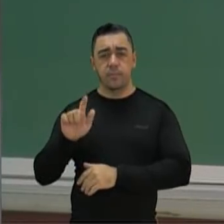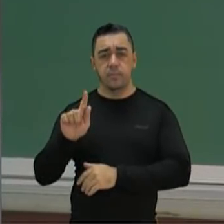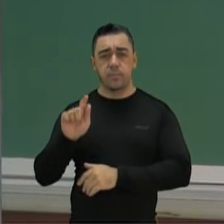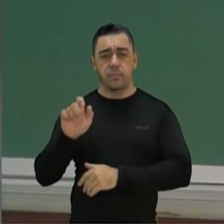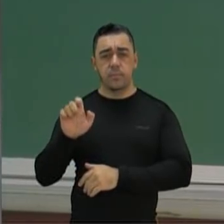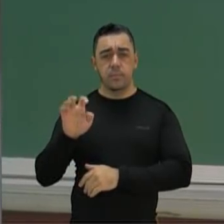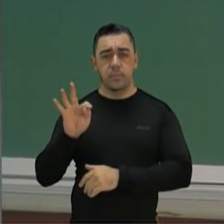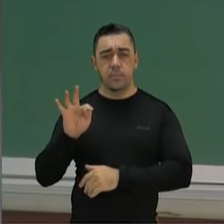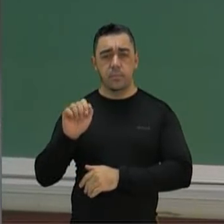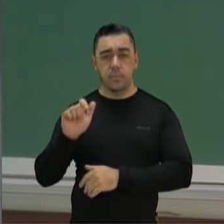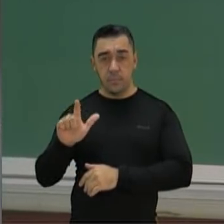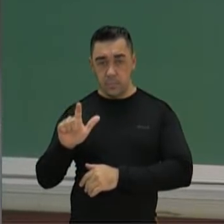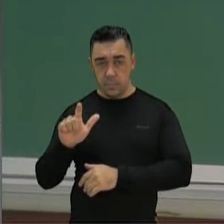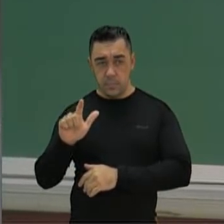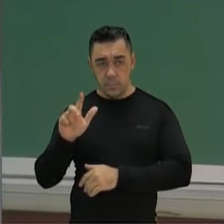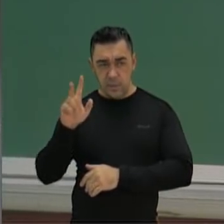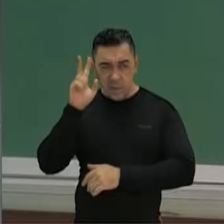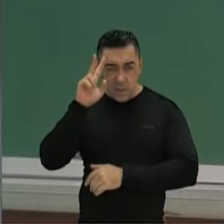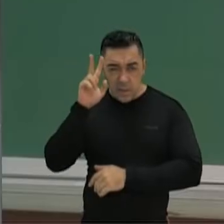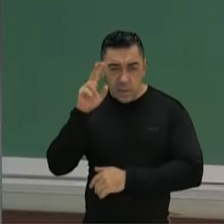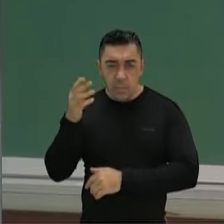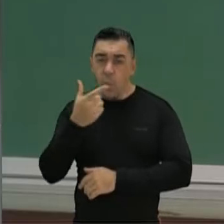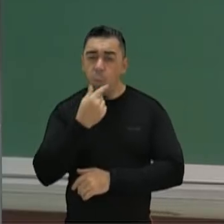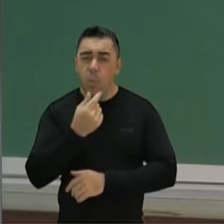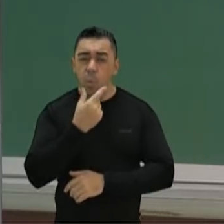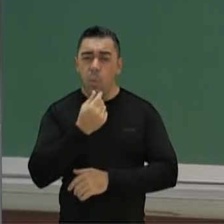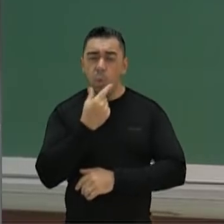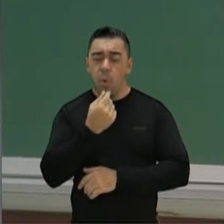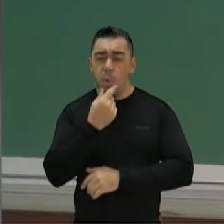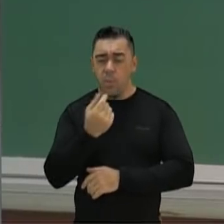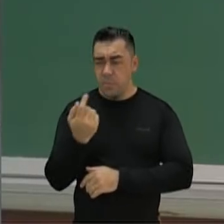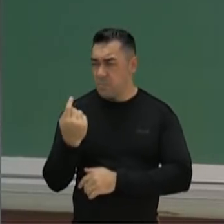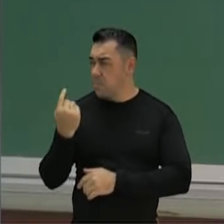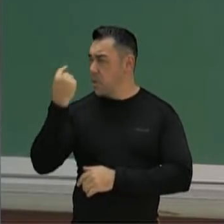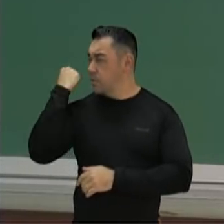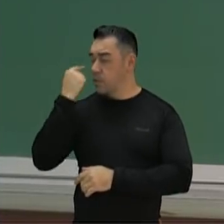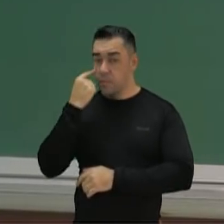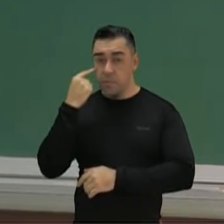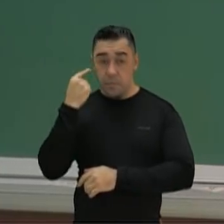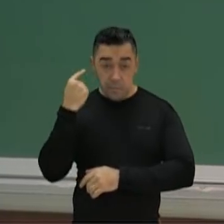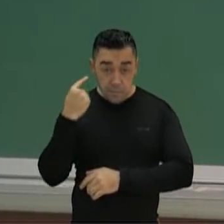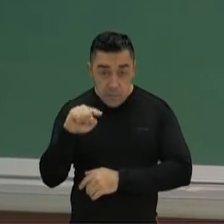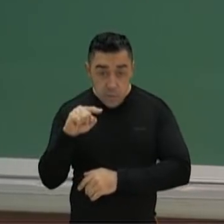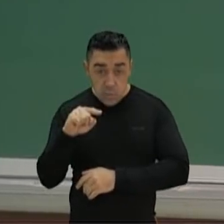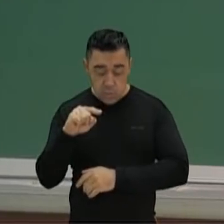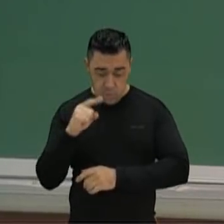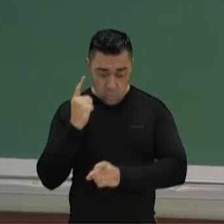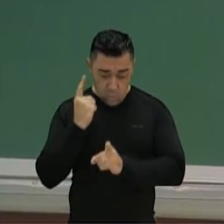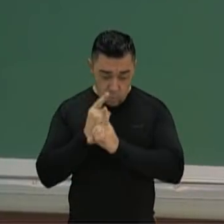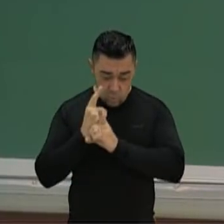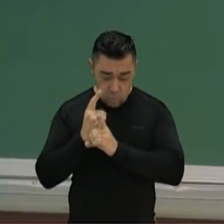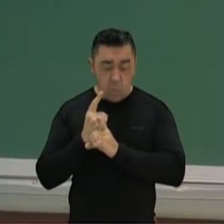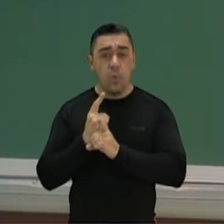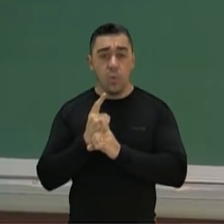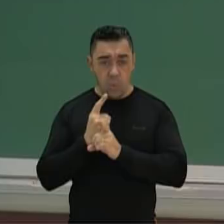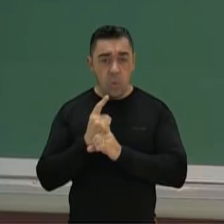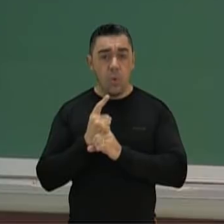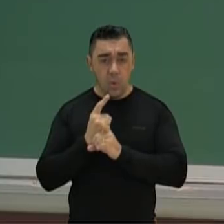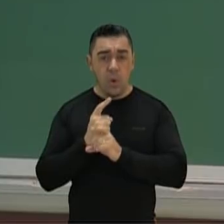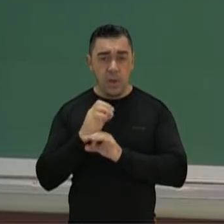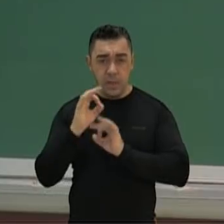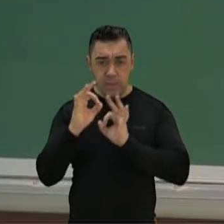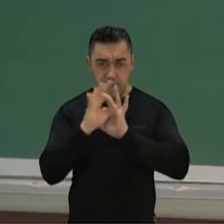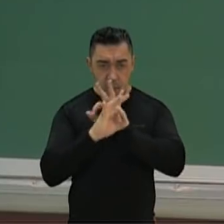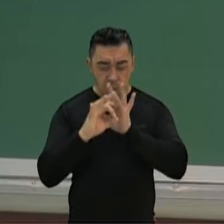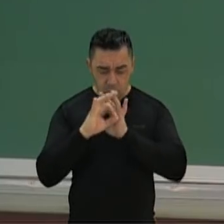nosso amigo Hulk lá atrás, que viu pela primeira vez uma célula, ele pudesse enxergar essa célula por dentro como ela